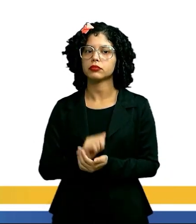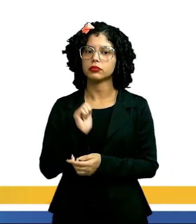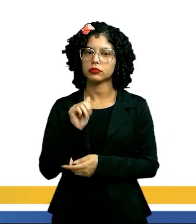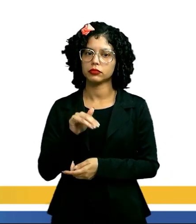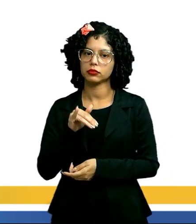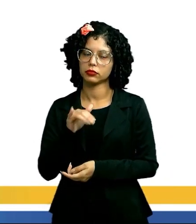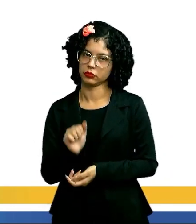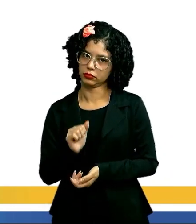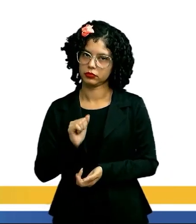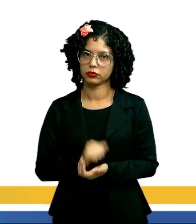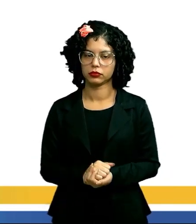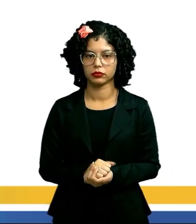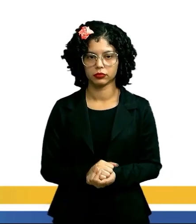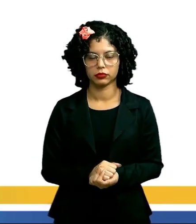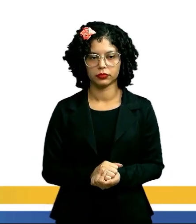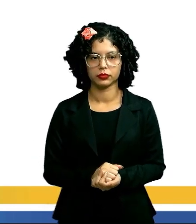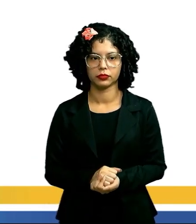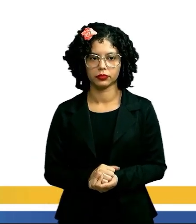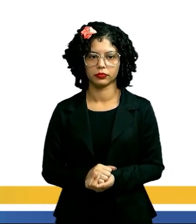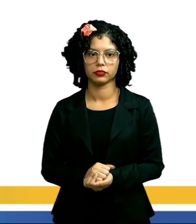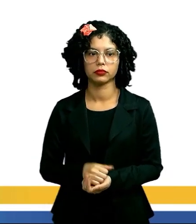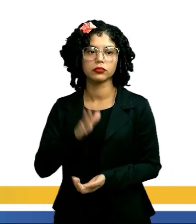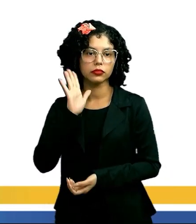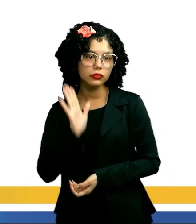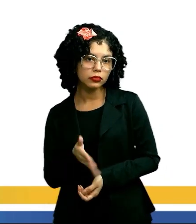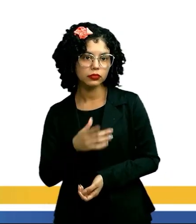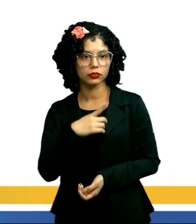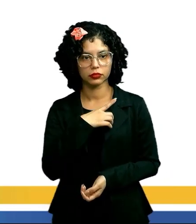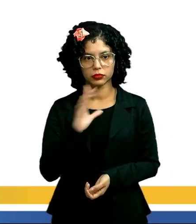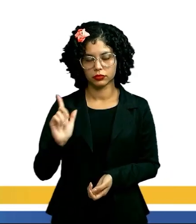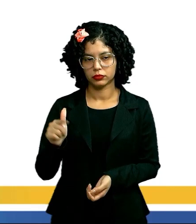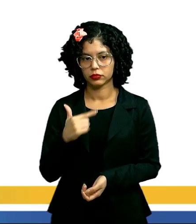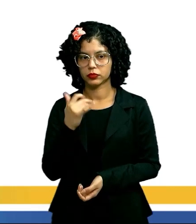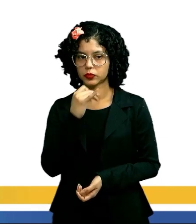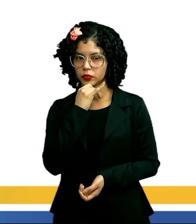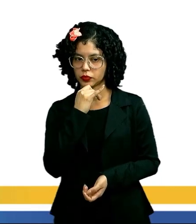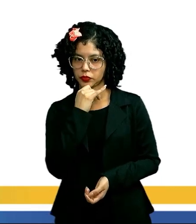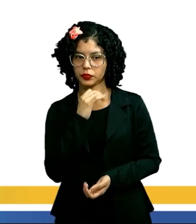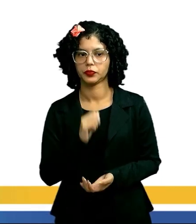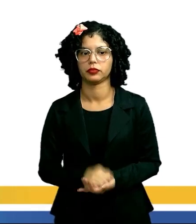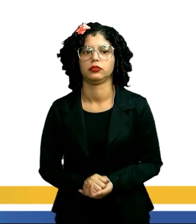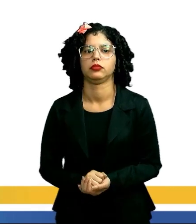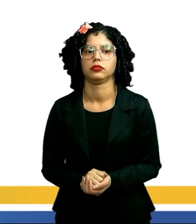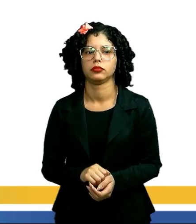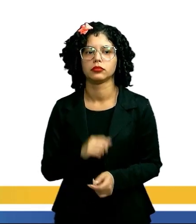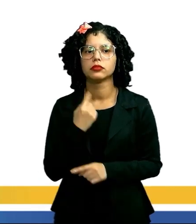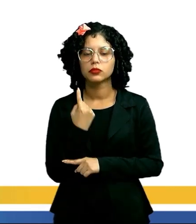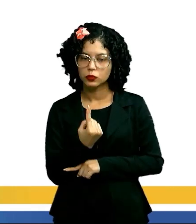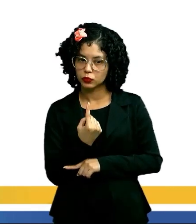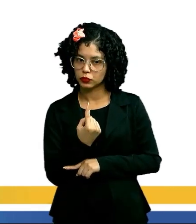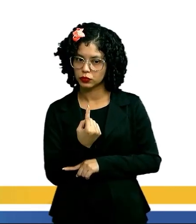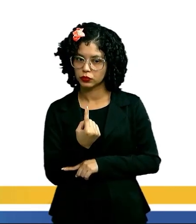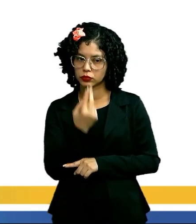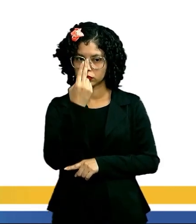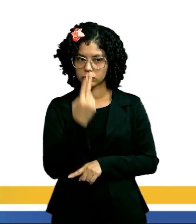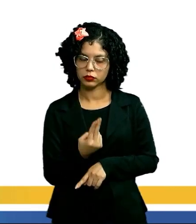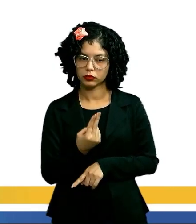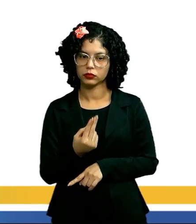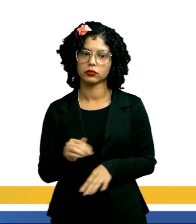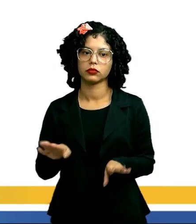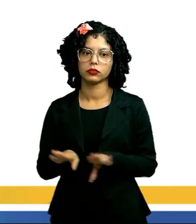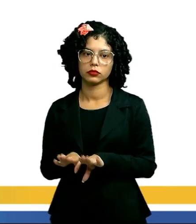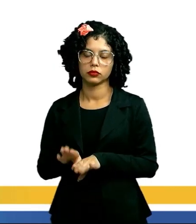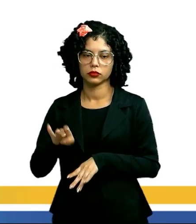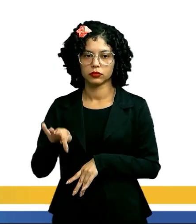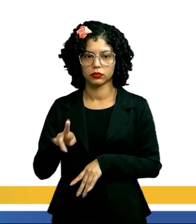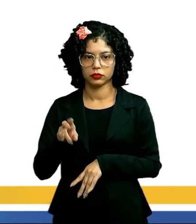na extremidade, nós vamos ficar com essa nomenclatura. Olha esse outro exemplo. Nós temos uma amida com radical metil, e eu